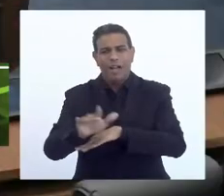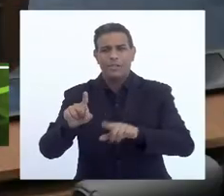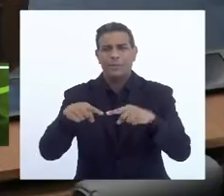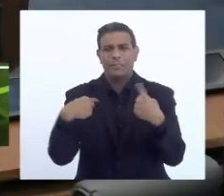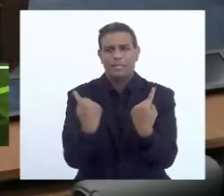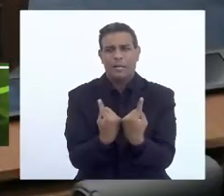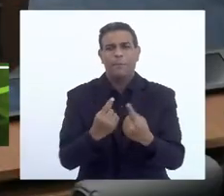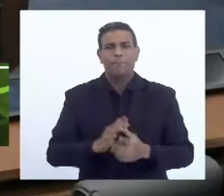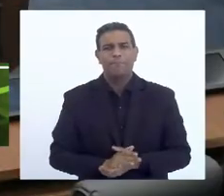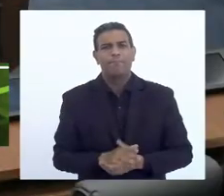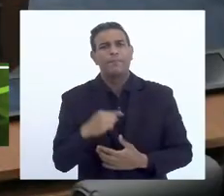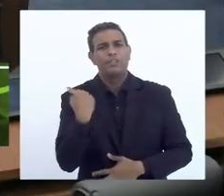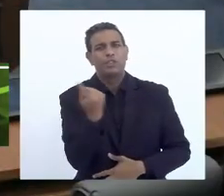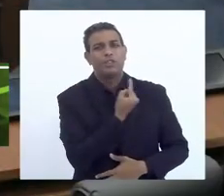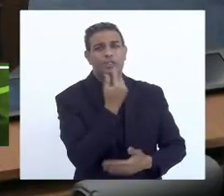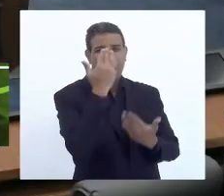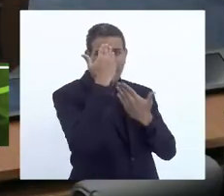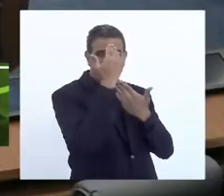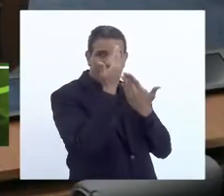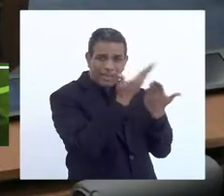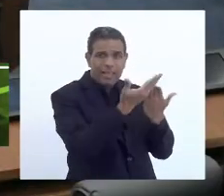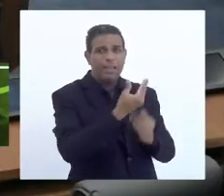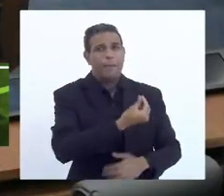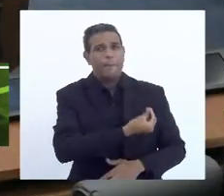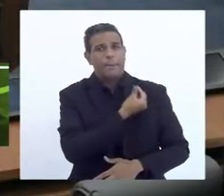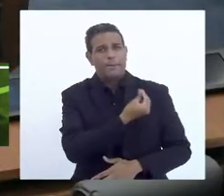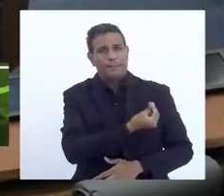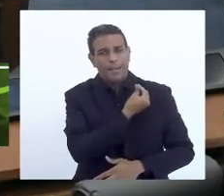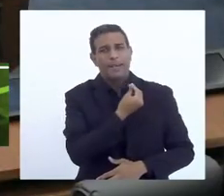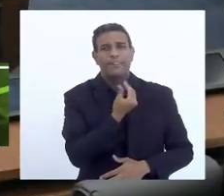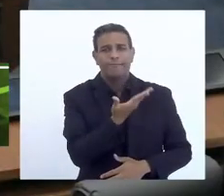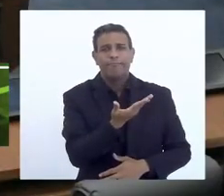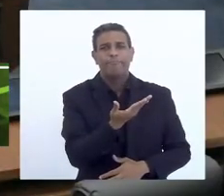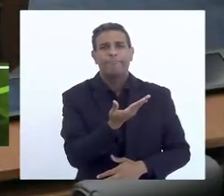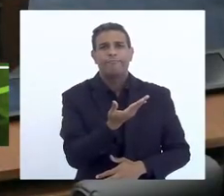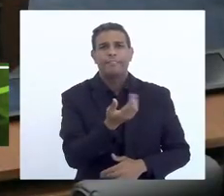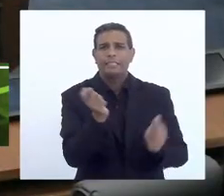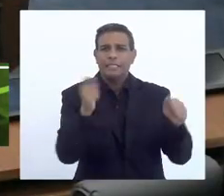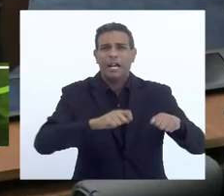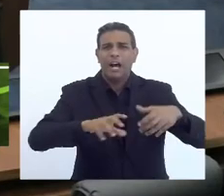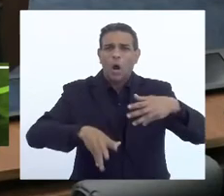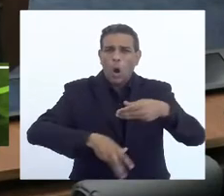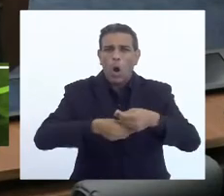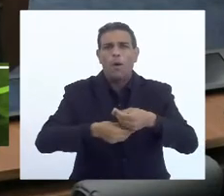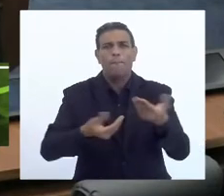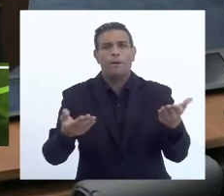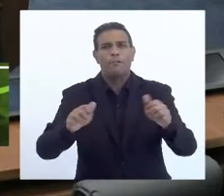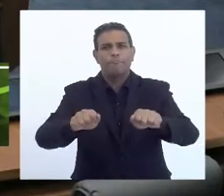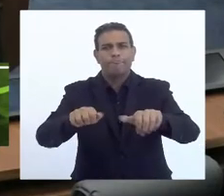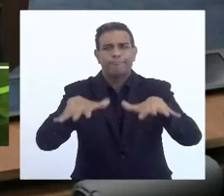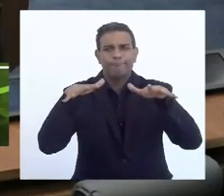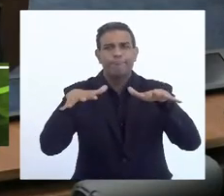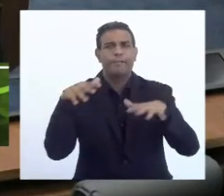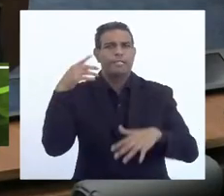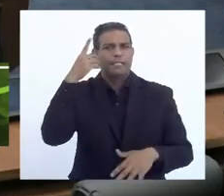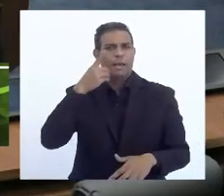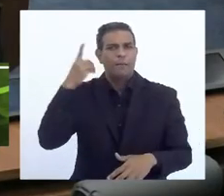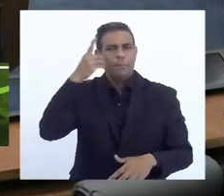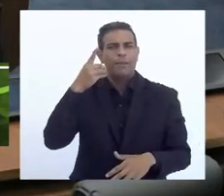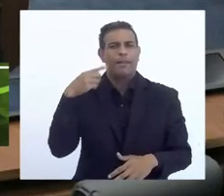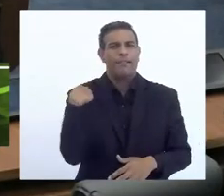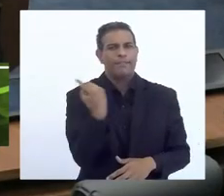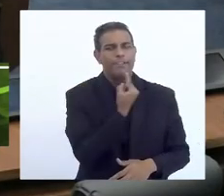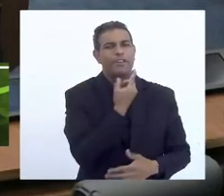Nada. A gente é que agradece sempre a sua presença e que abrilhantou muito, deputada. A gente